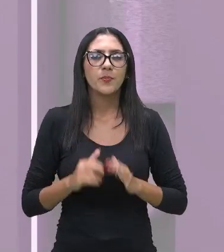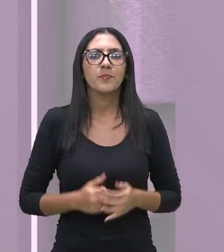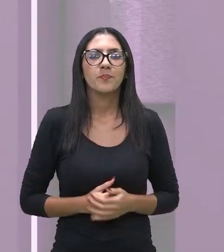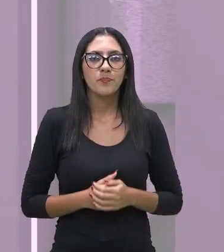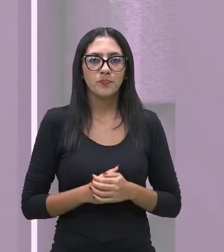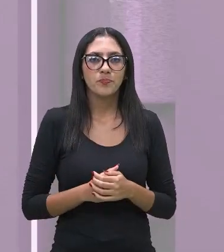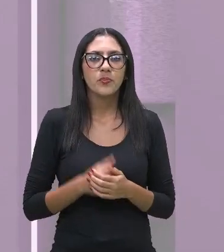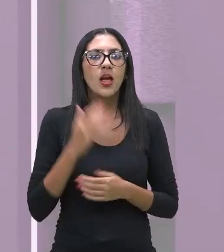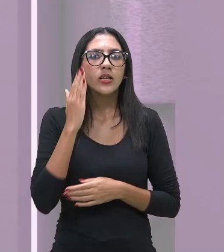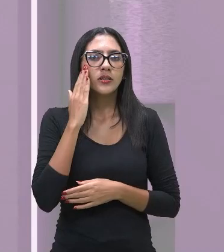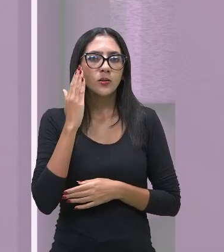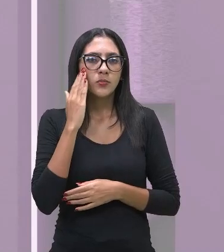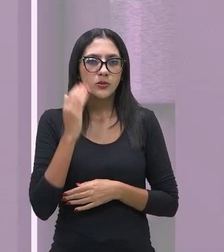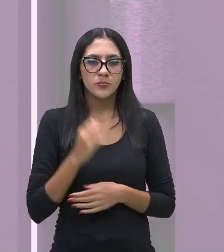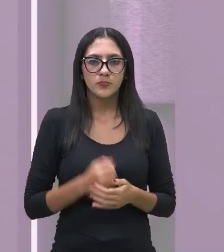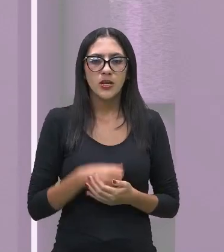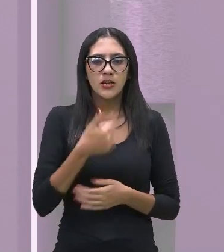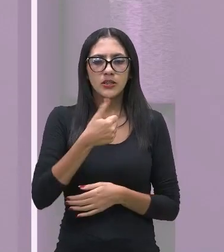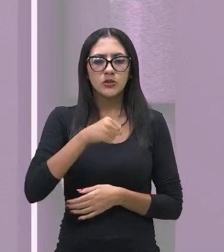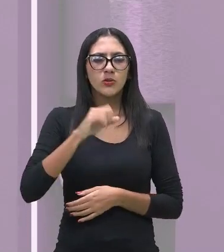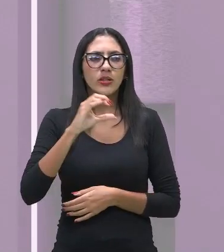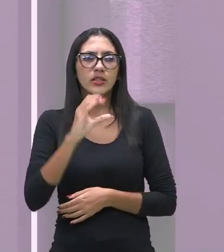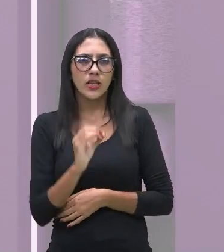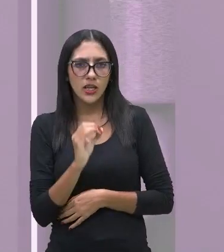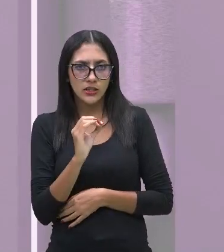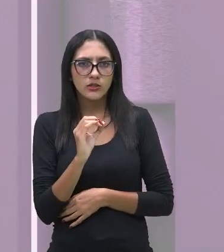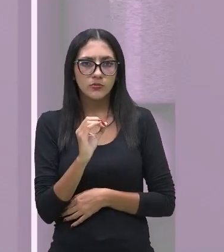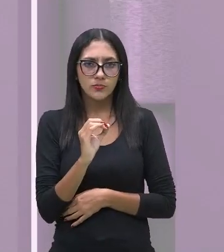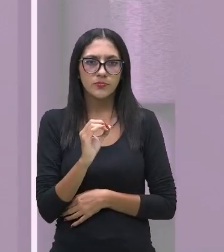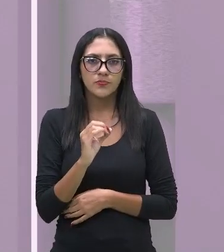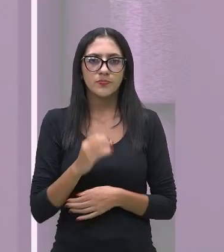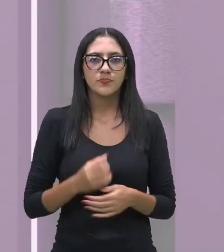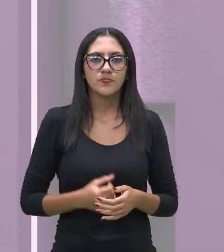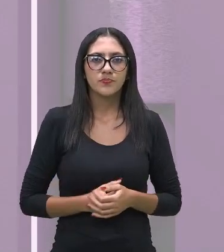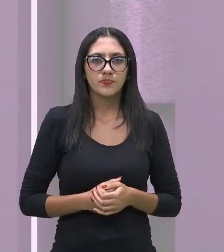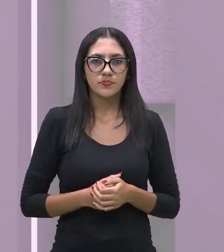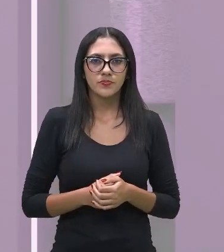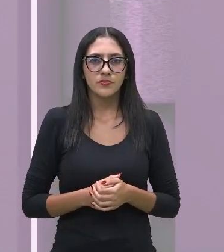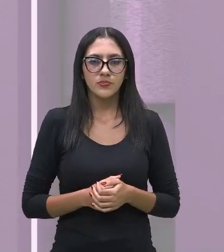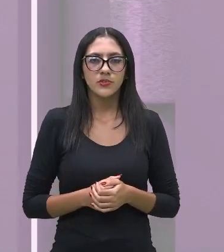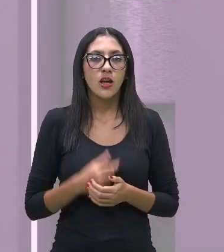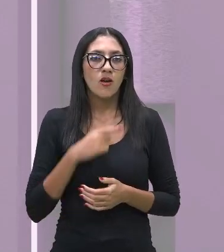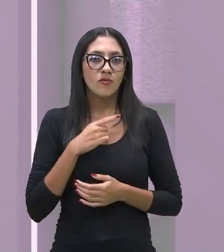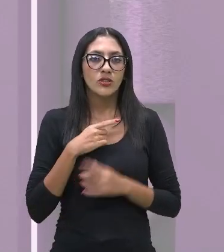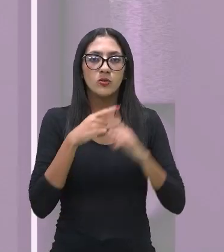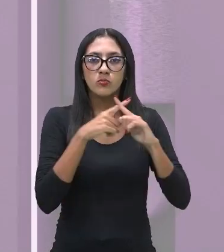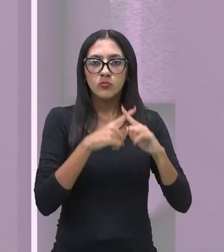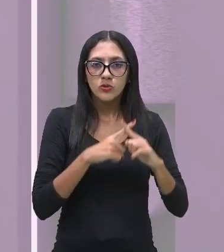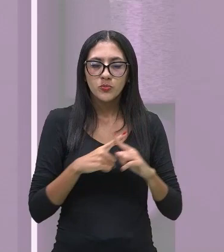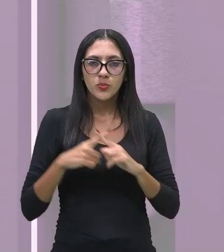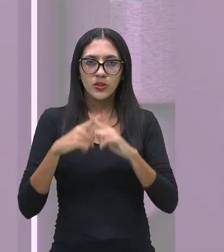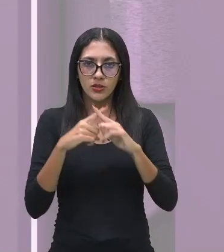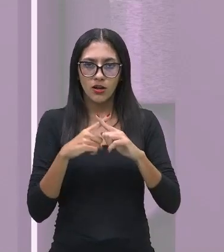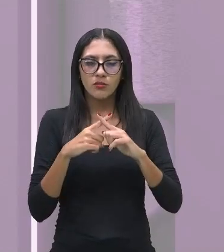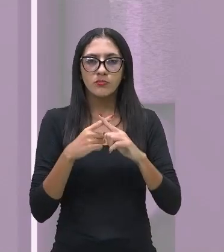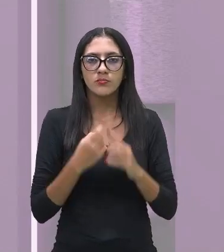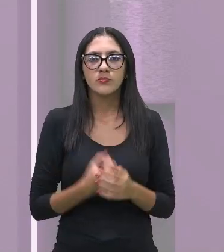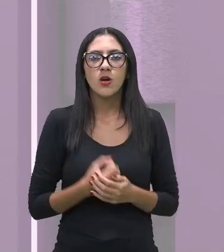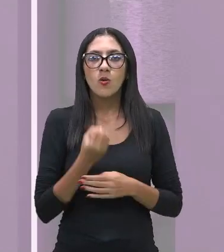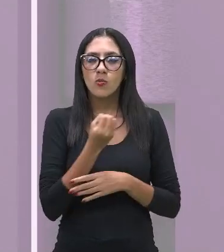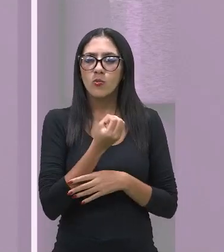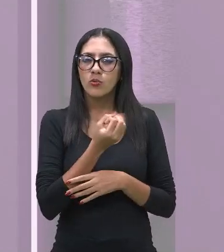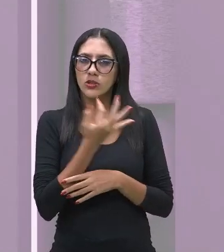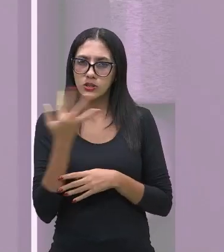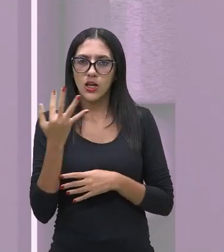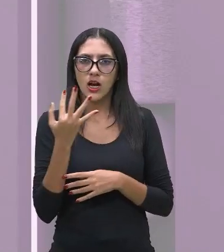um triângulo é sempre 180 graus, você vai fazer o quê? Você vai multiplicar ali o número de triângulos que vai aparecer